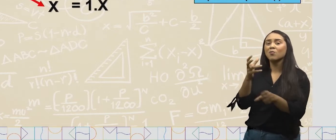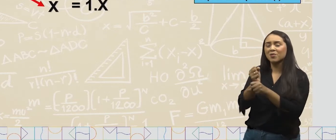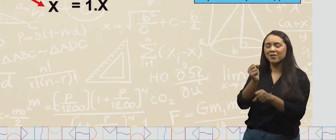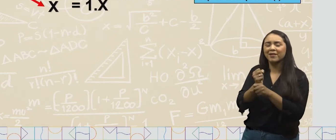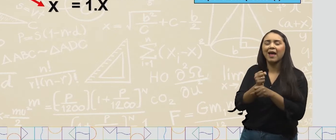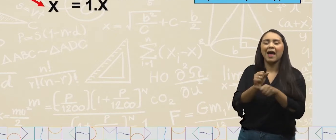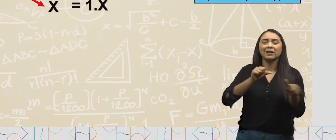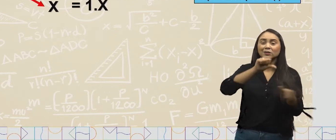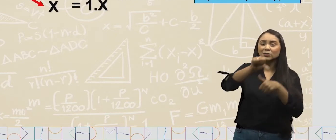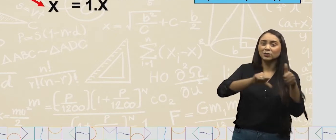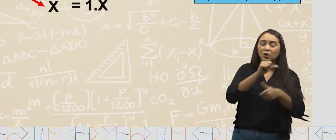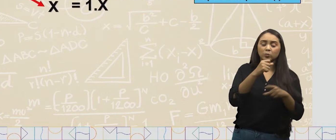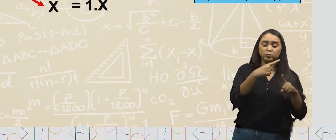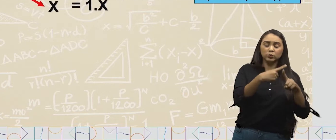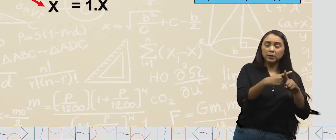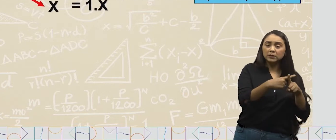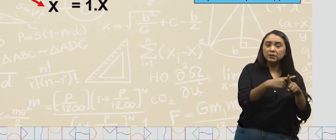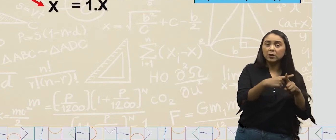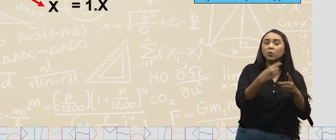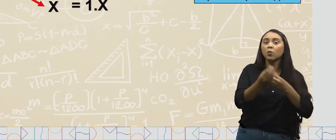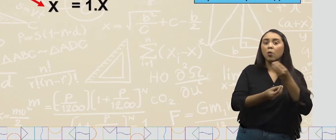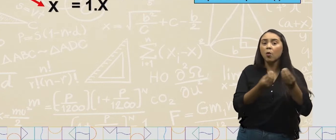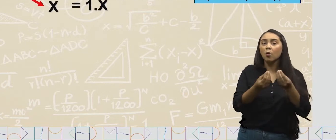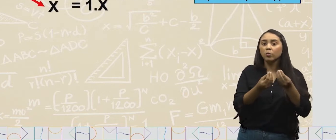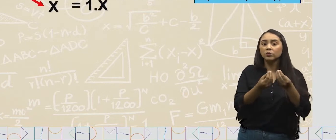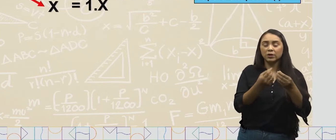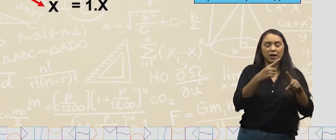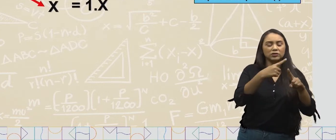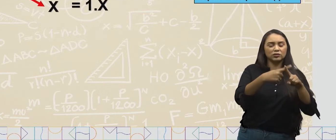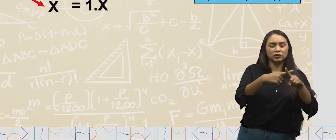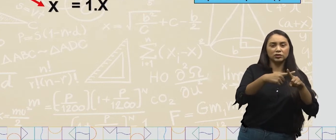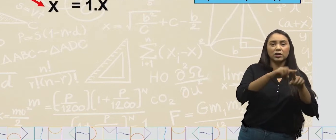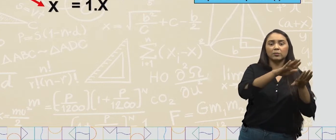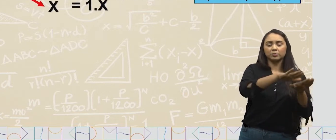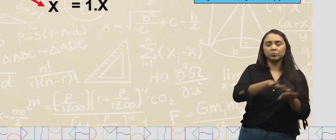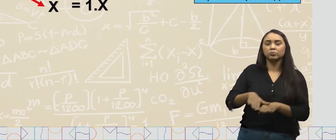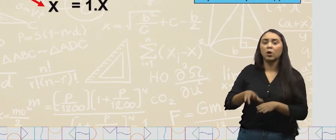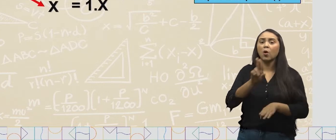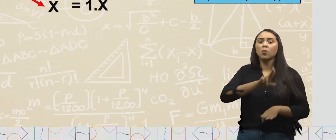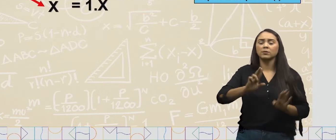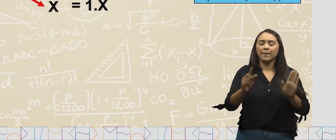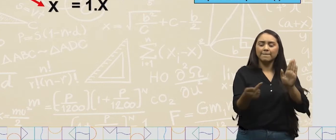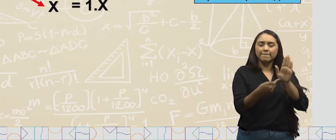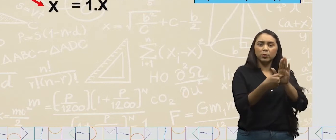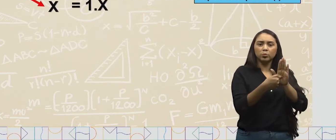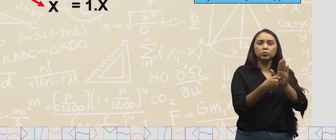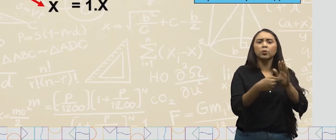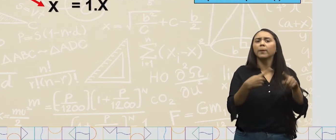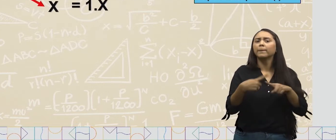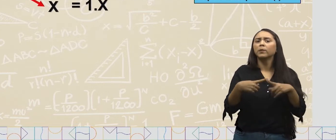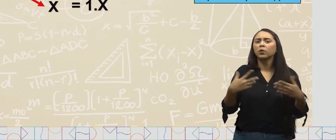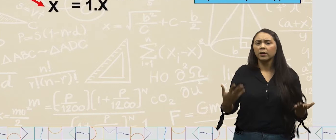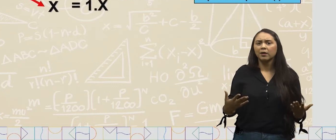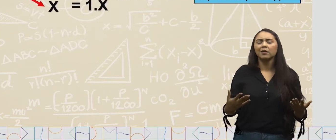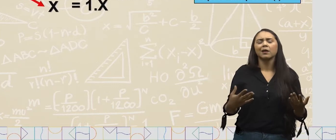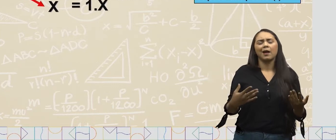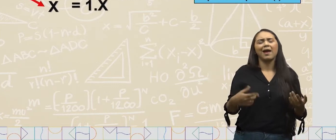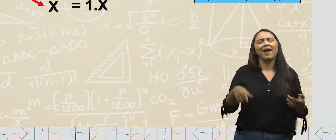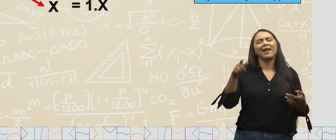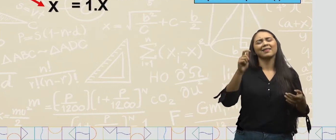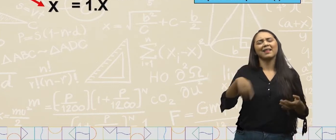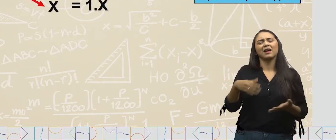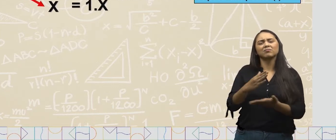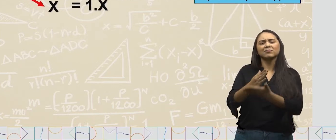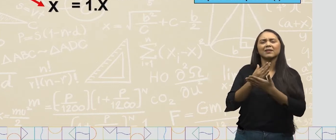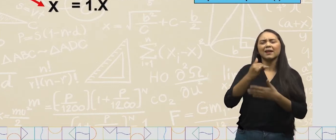nós trocamos o sinal de multiplicação, que é o x, por um ponto. Por que fazer isso? Isso serve